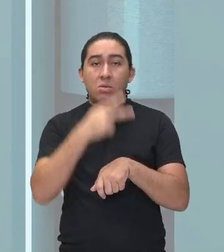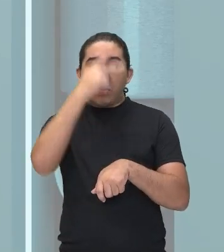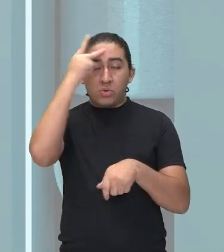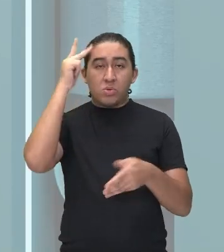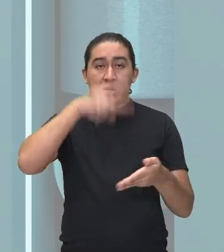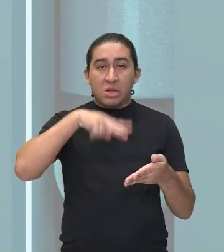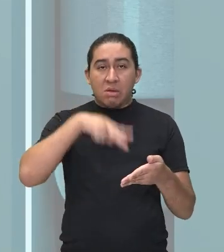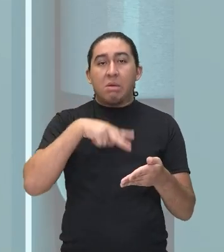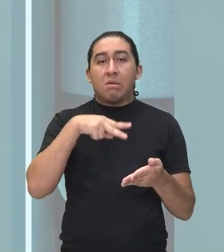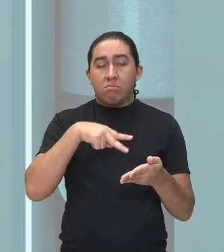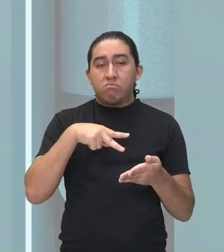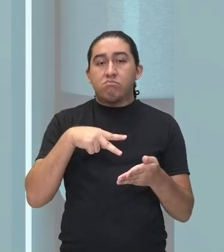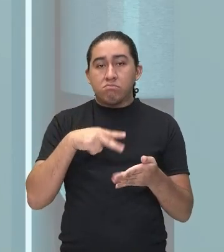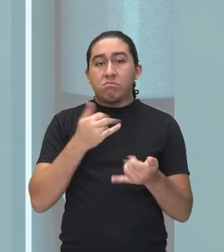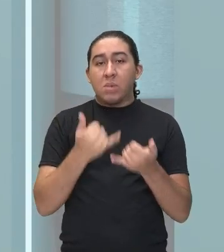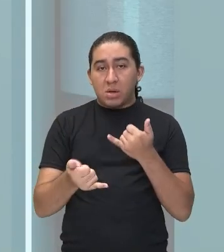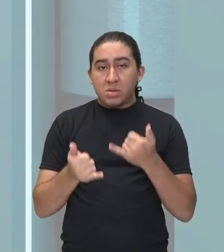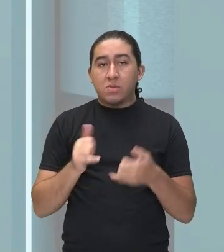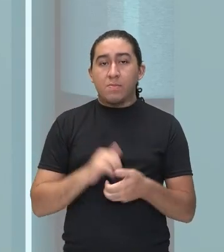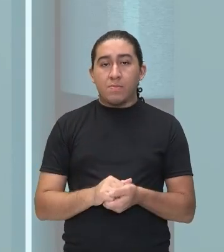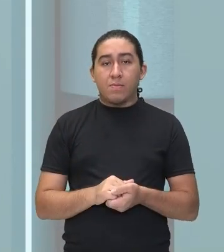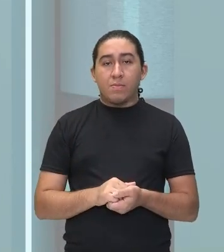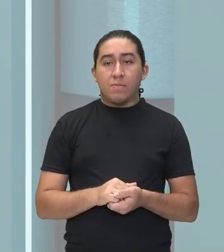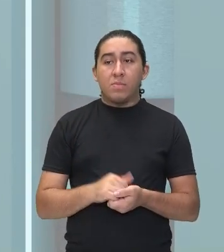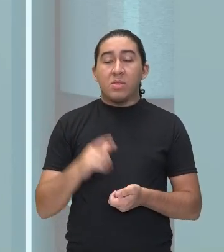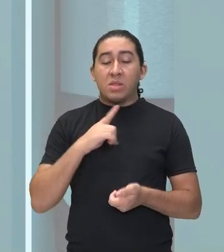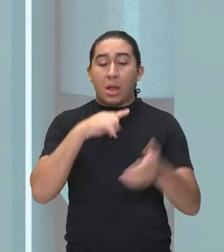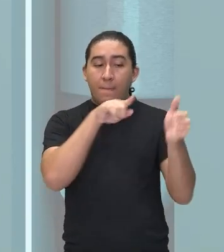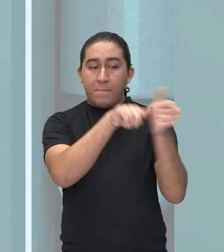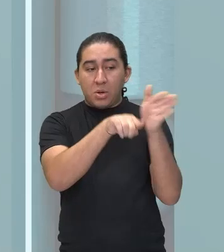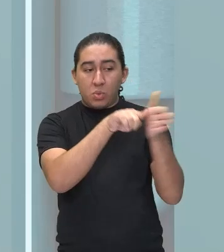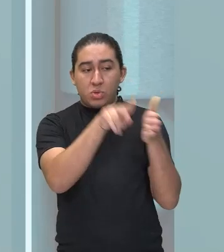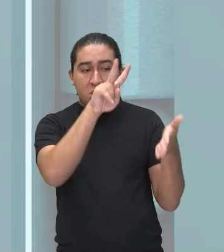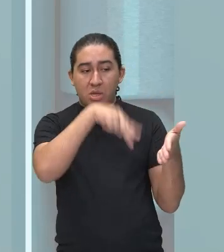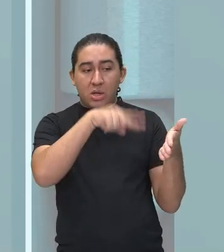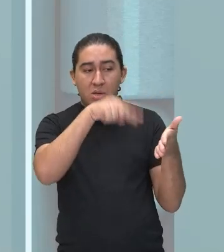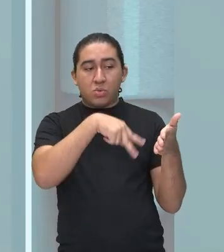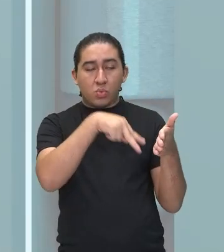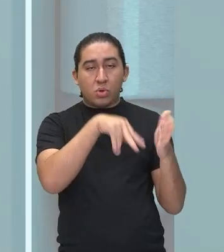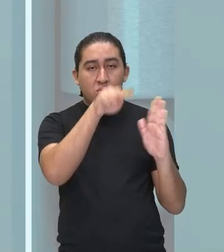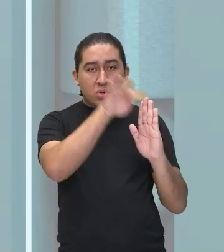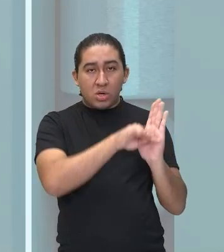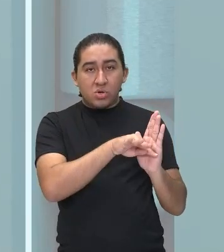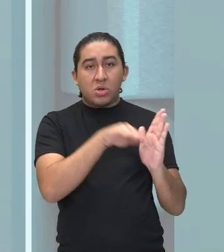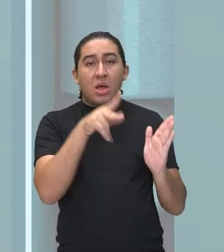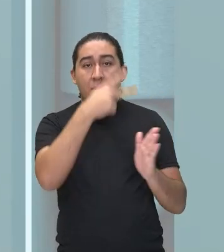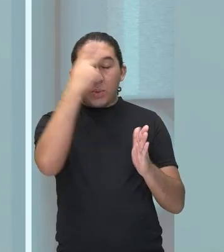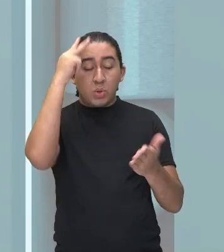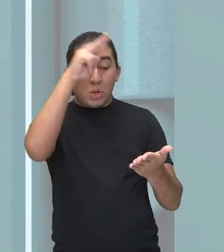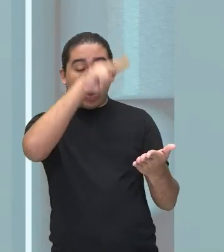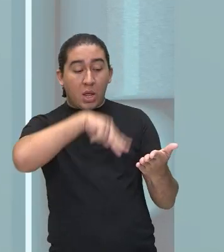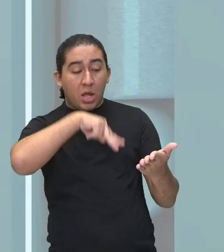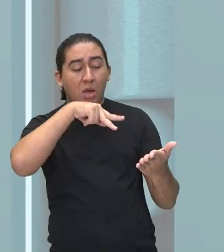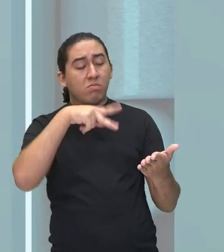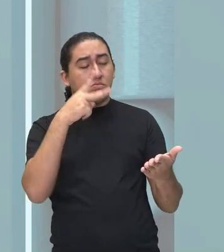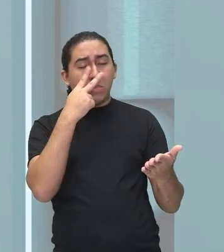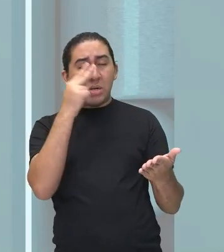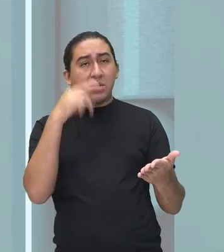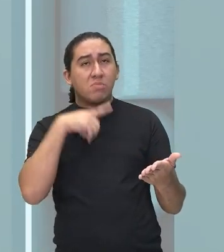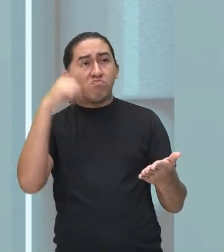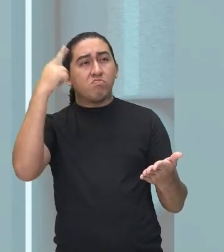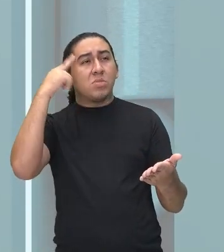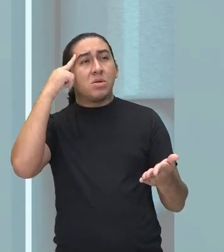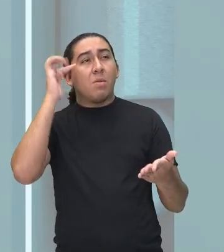o leitor. Ele traz perguntas para o leitor, ele faz com que o leitor pense a